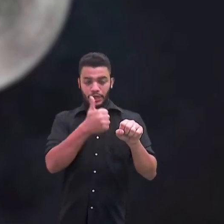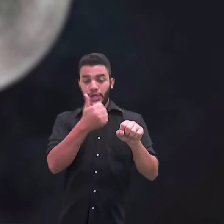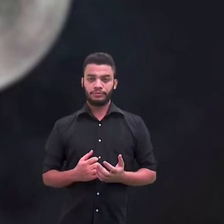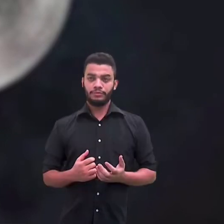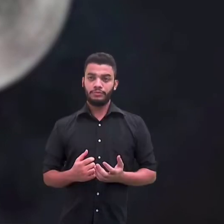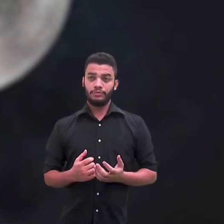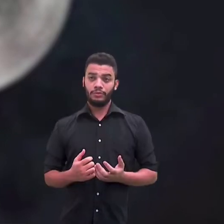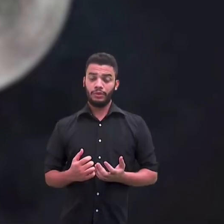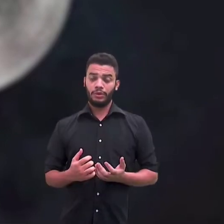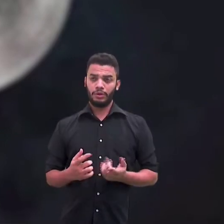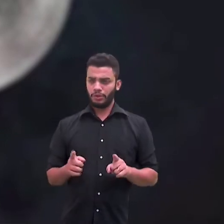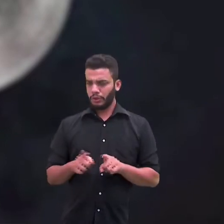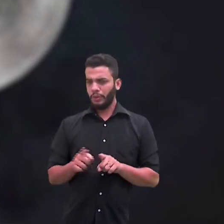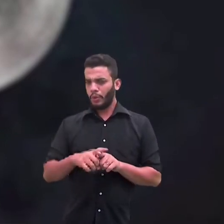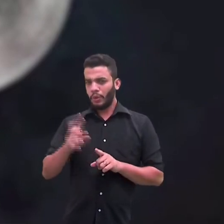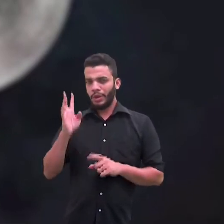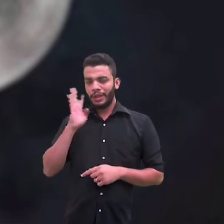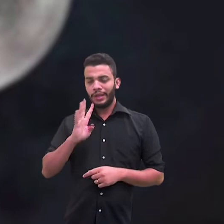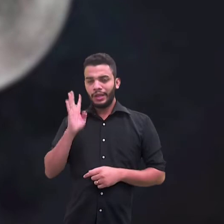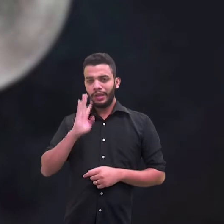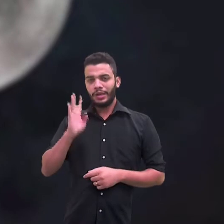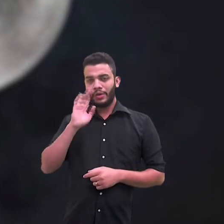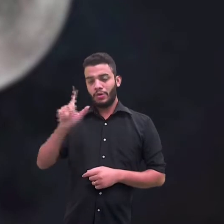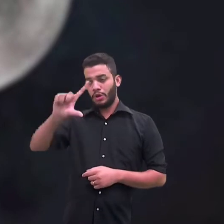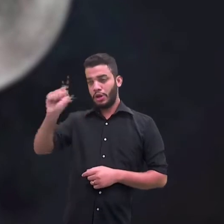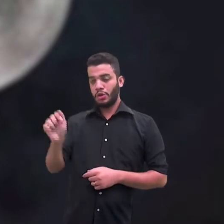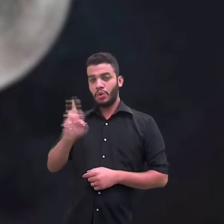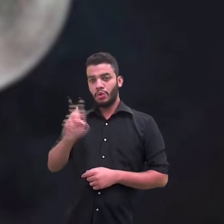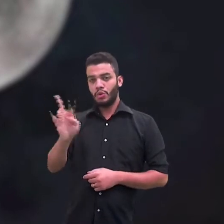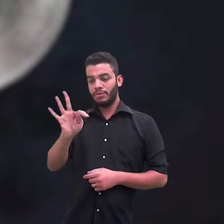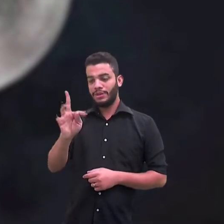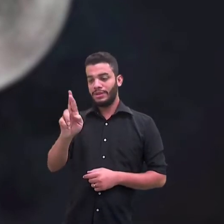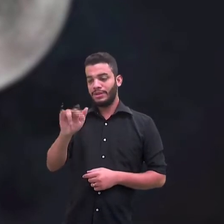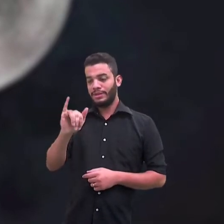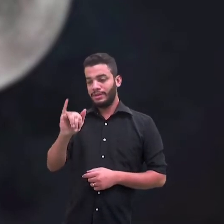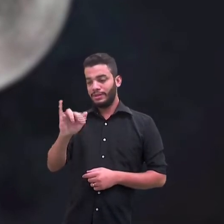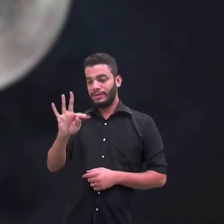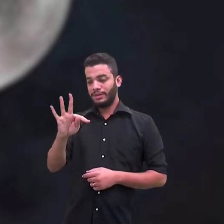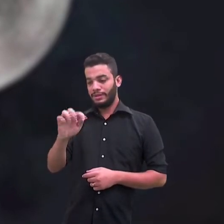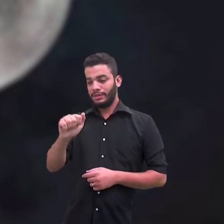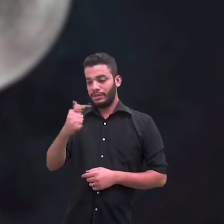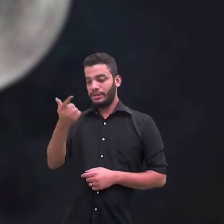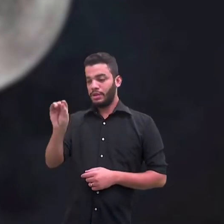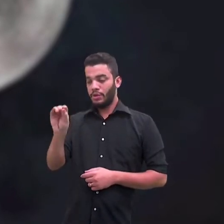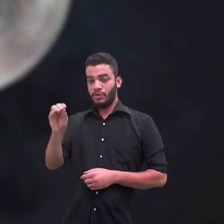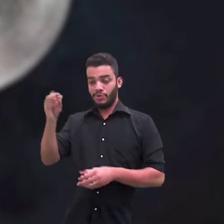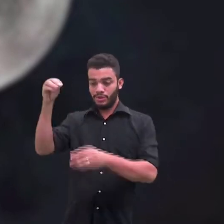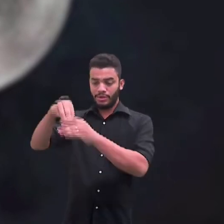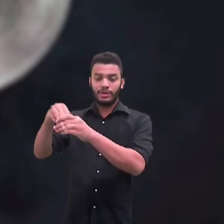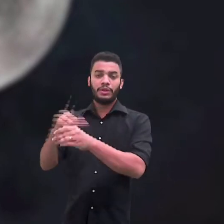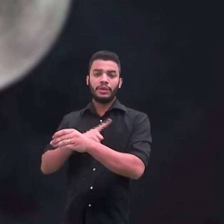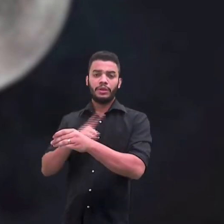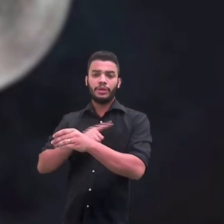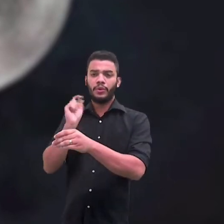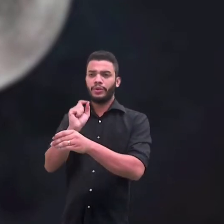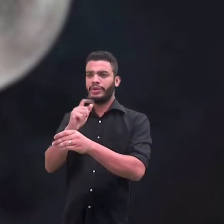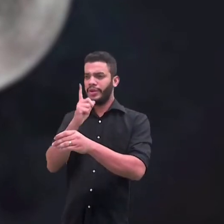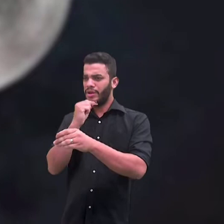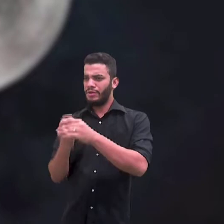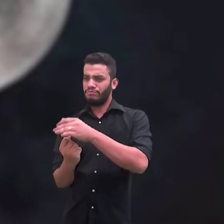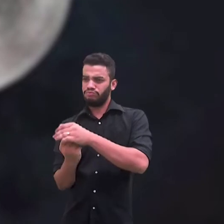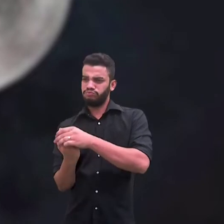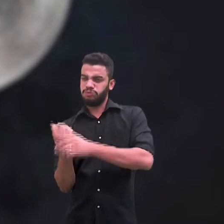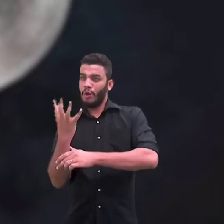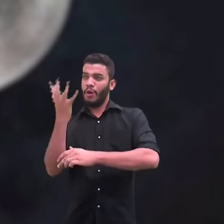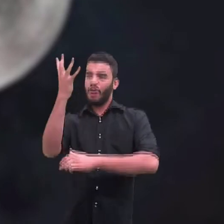principal. E quer uma curiosidade? Tritão tem geysers ativos em sua superfície, que liberam materiais gasosos